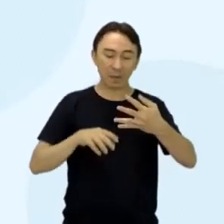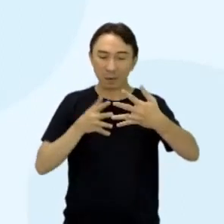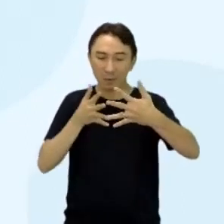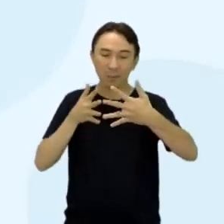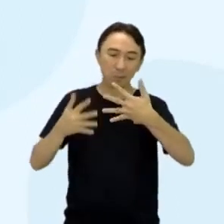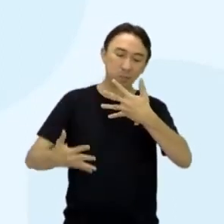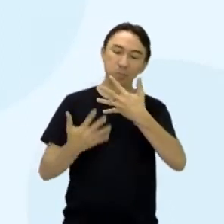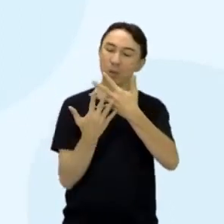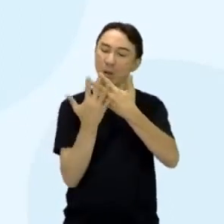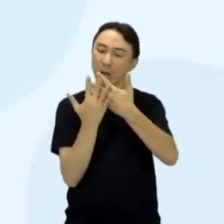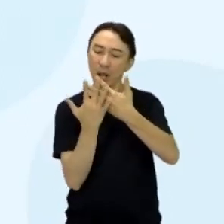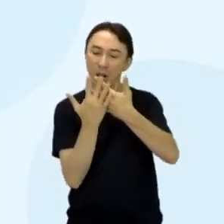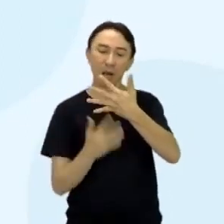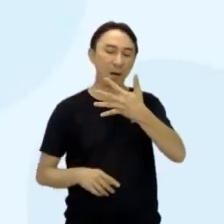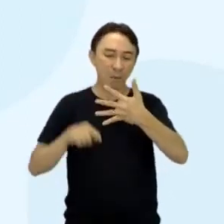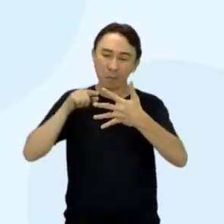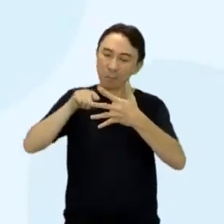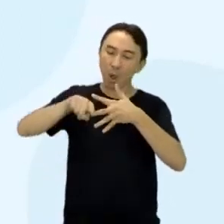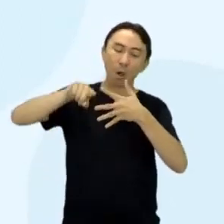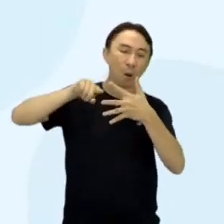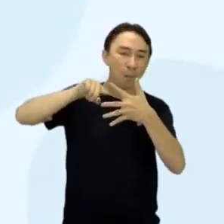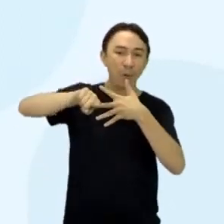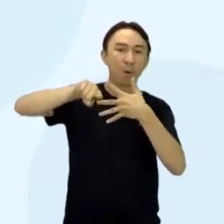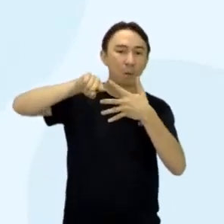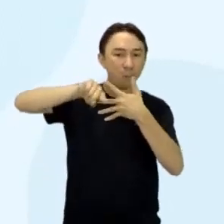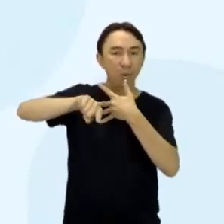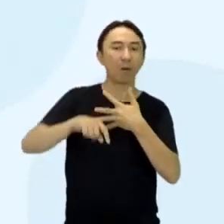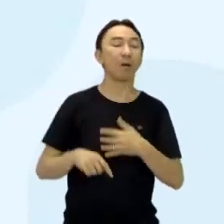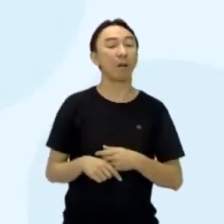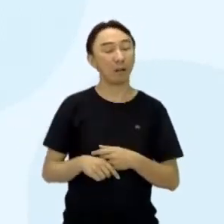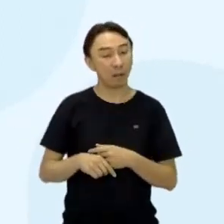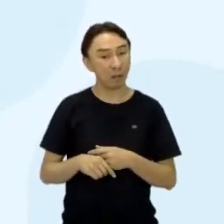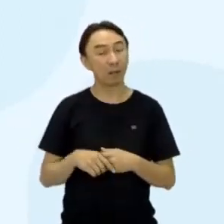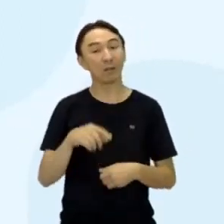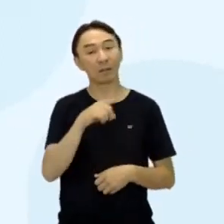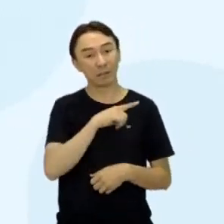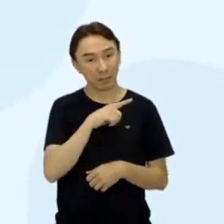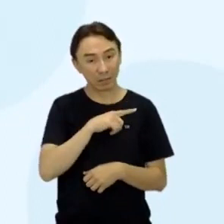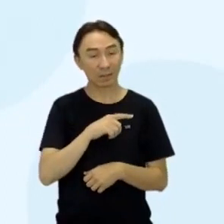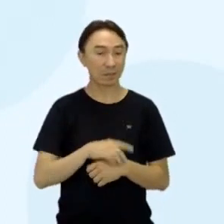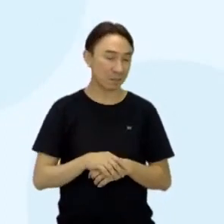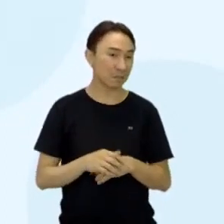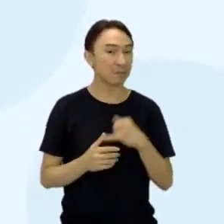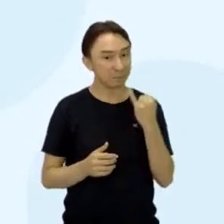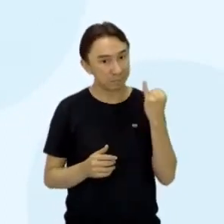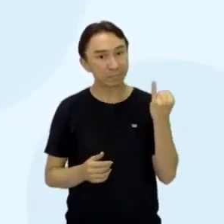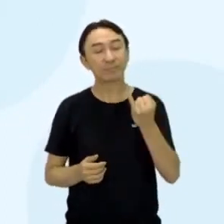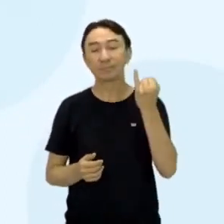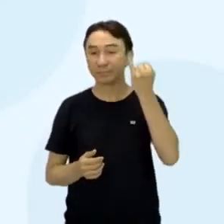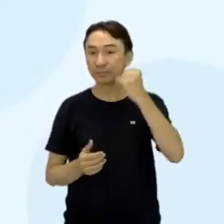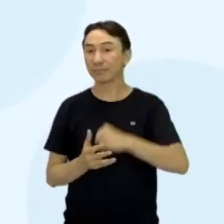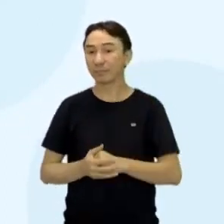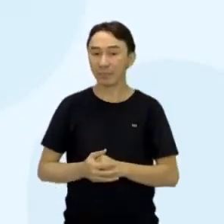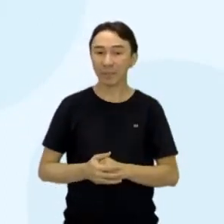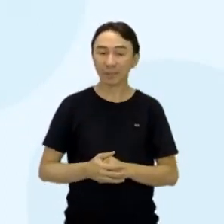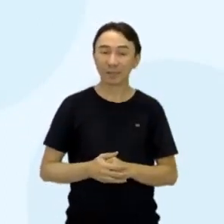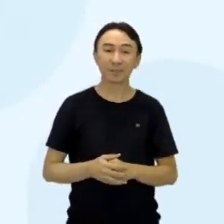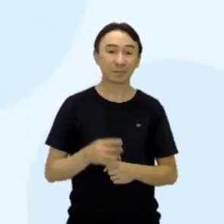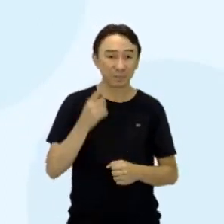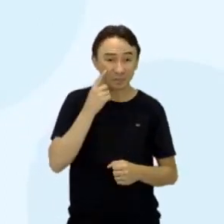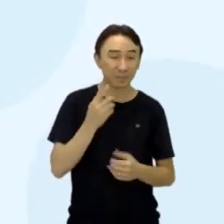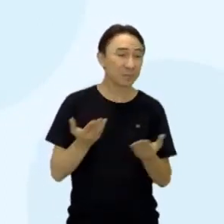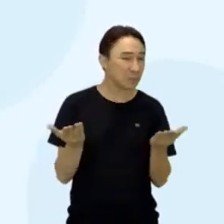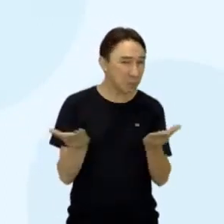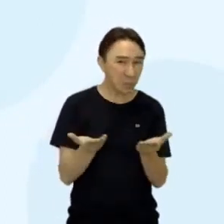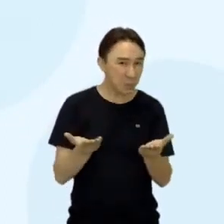ser causado por duas coisas extremamente interessantes e importantes aí para o modelo atômico. A gente usa esse modelo até